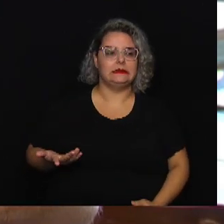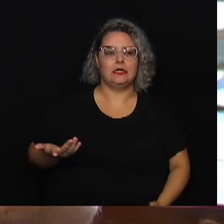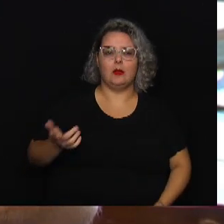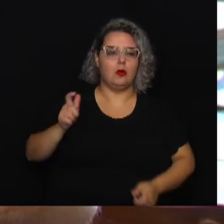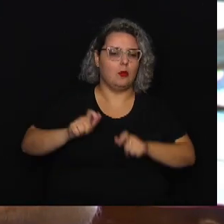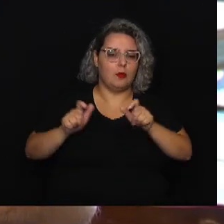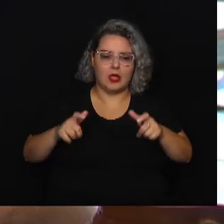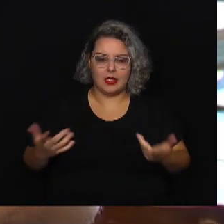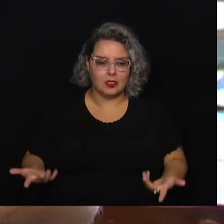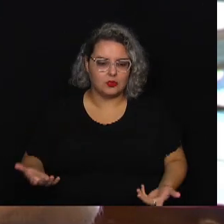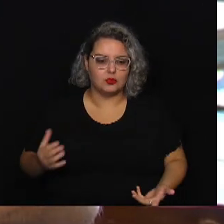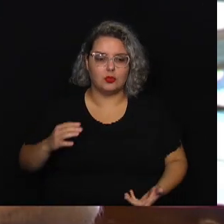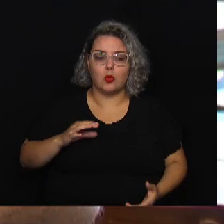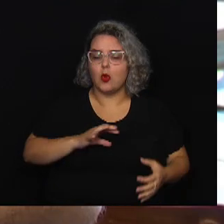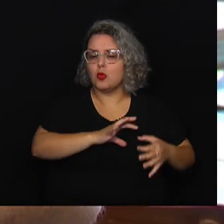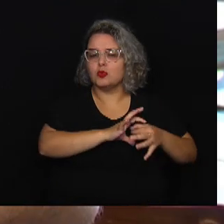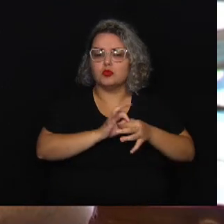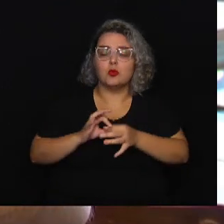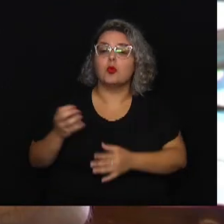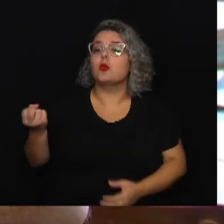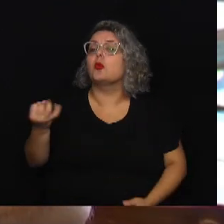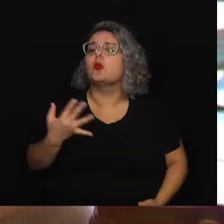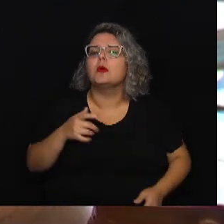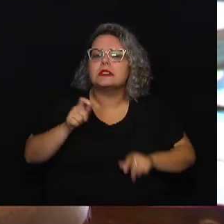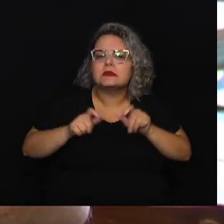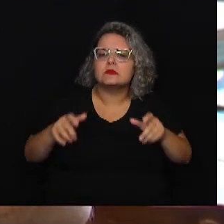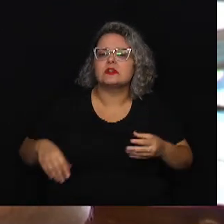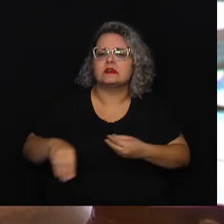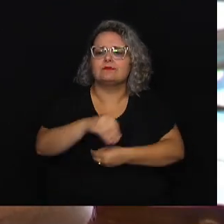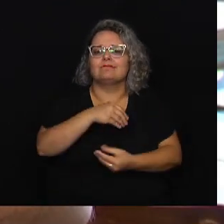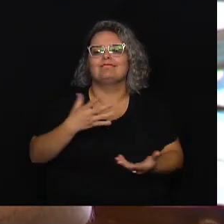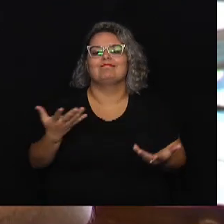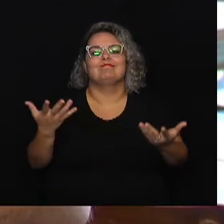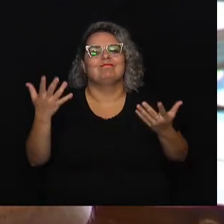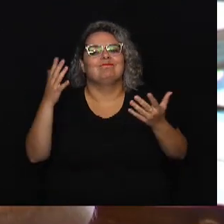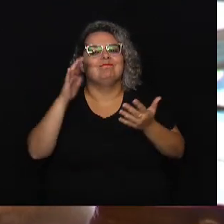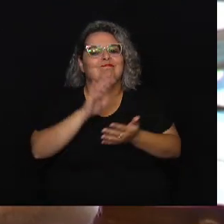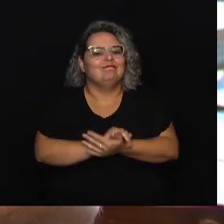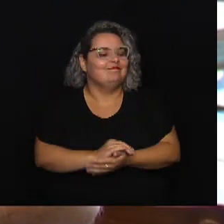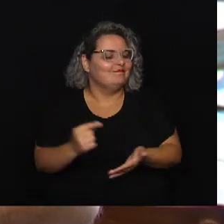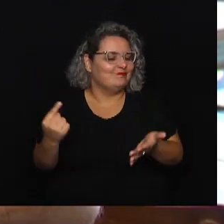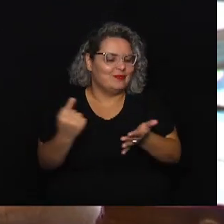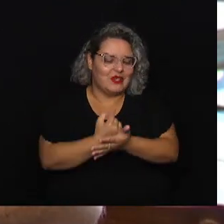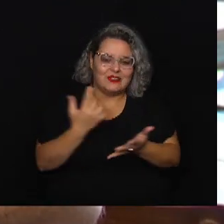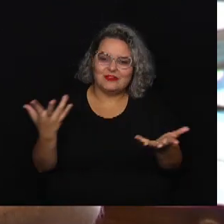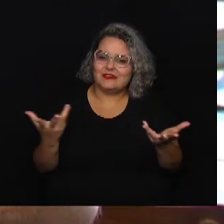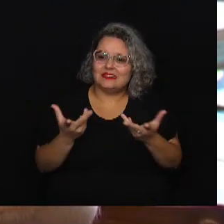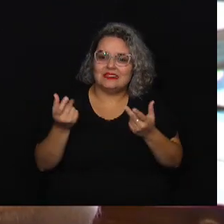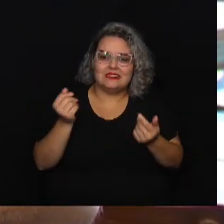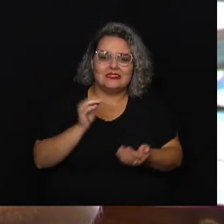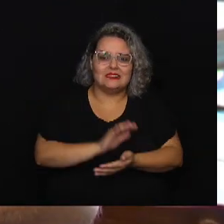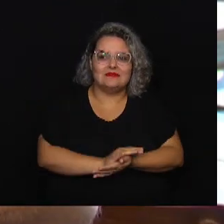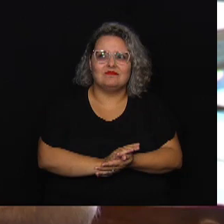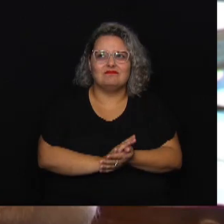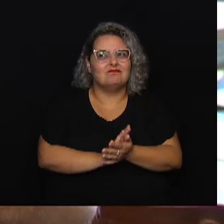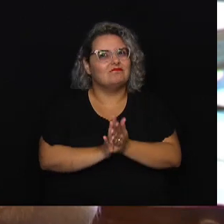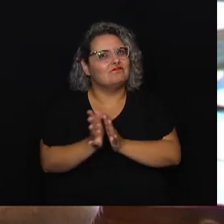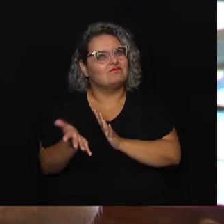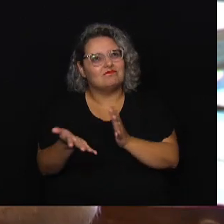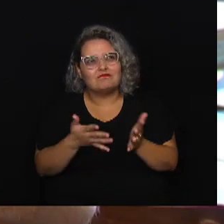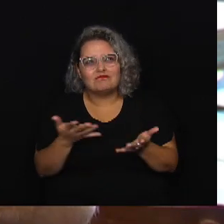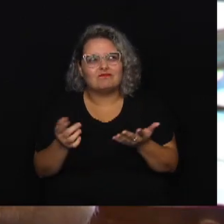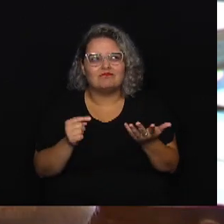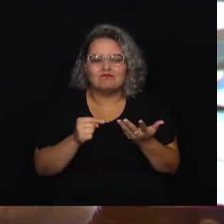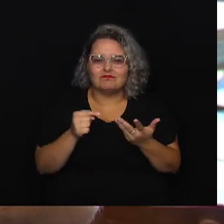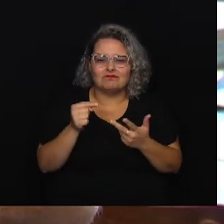ali do cordão, quantas pessoas envolvidas? Ai, pergunta incrível. Mas a gente tem, vamos contar